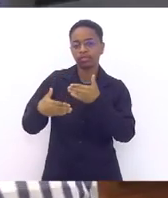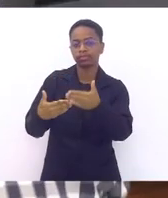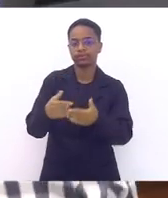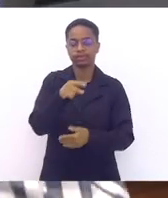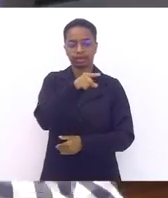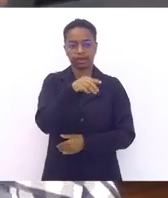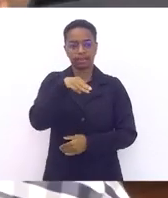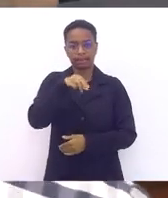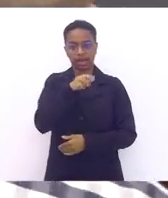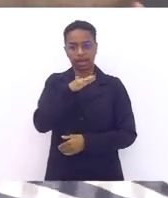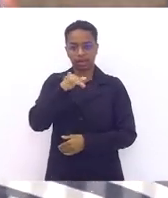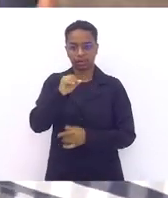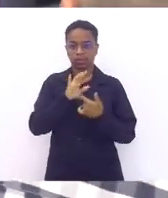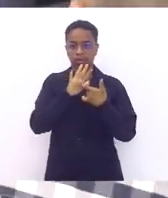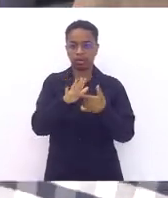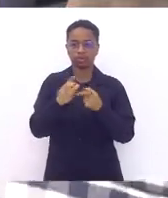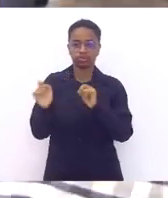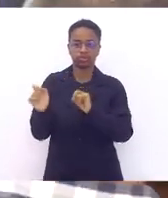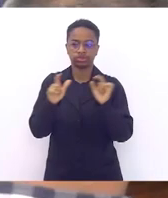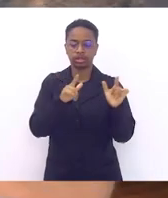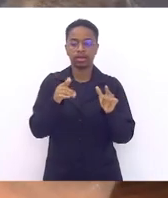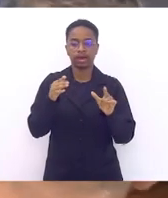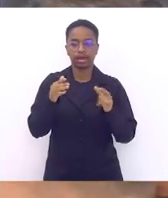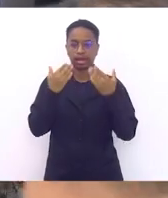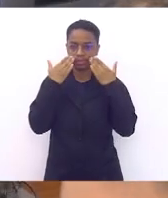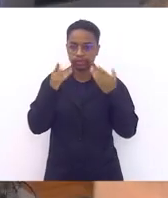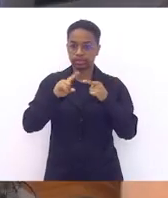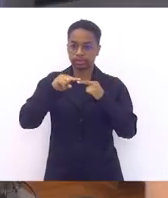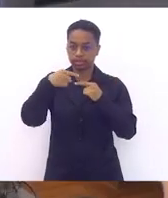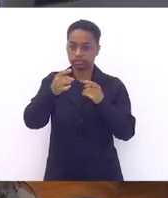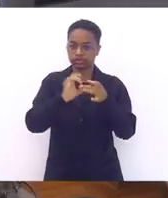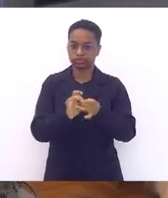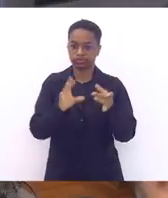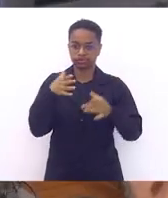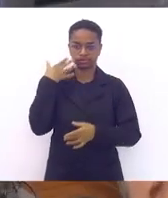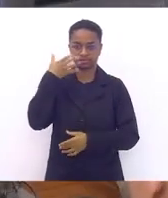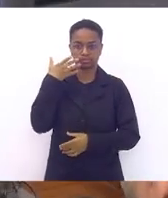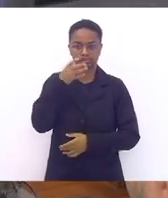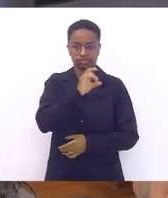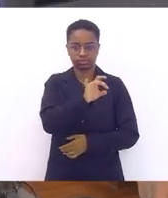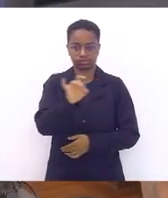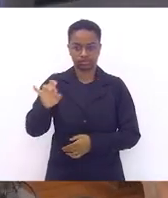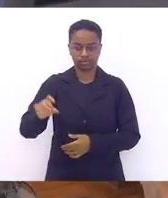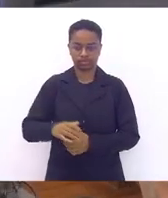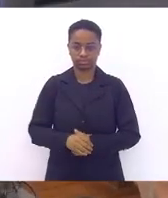vai fazer a apresentação, em seguida a gente abre para todo mundo.